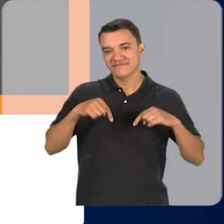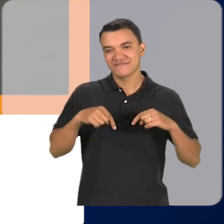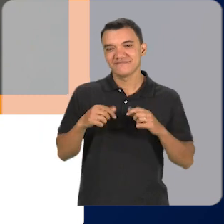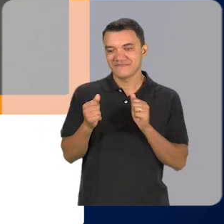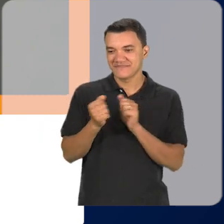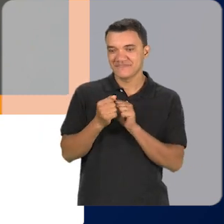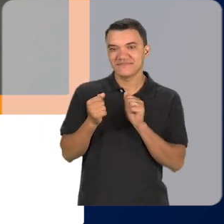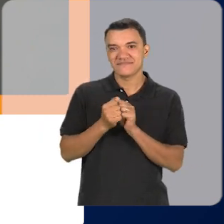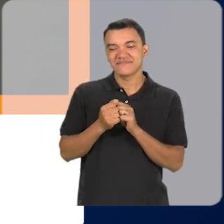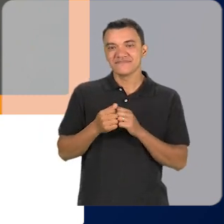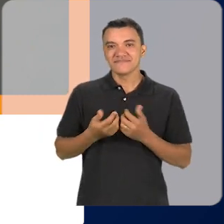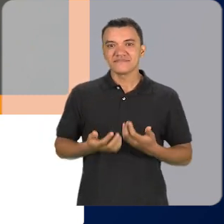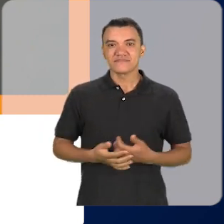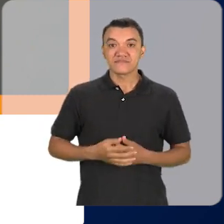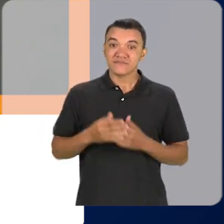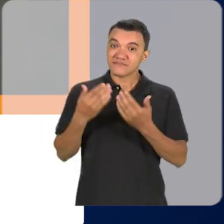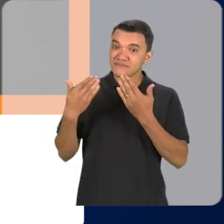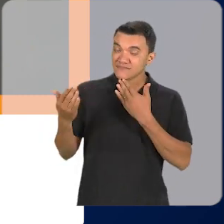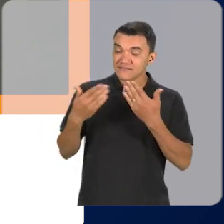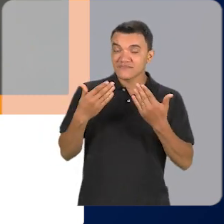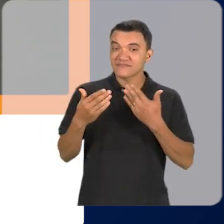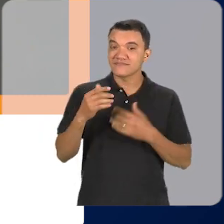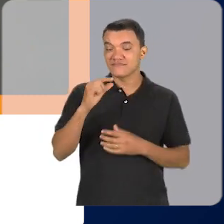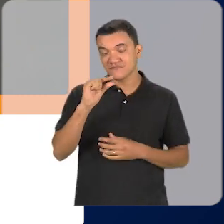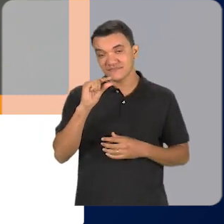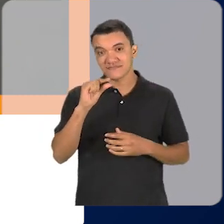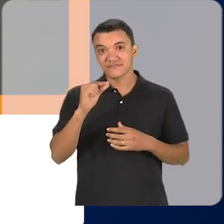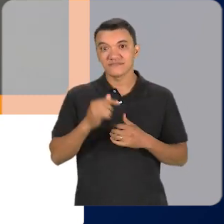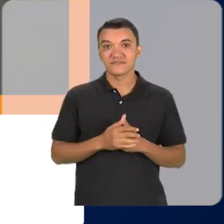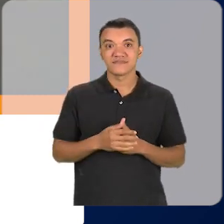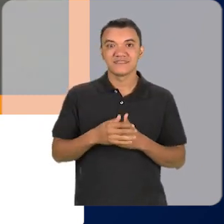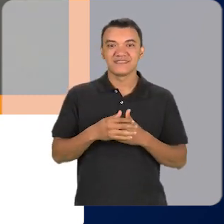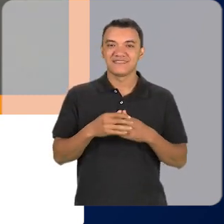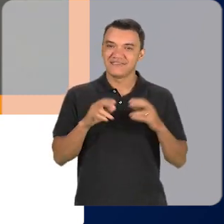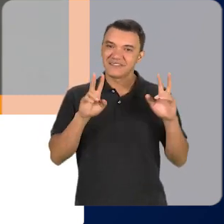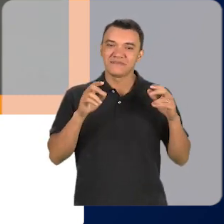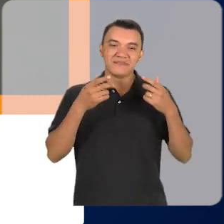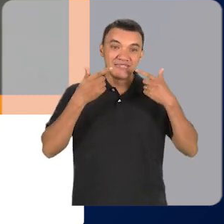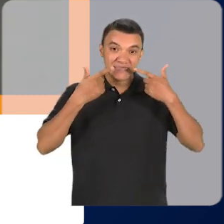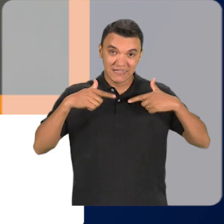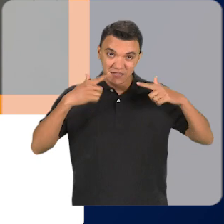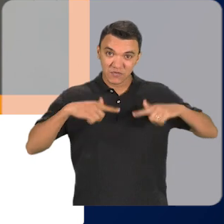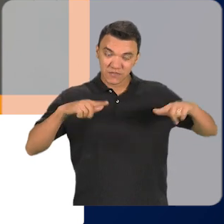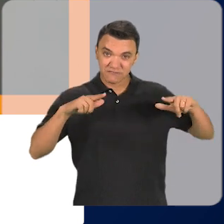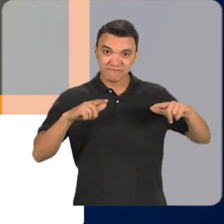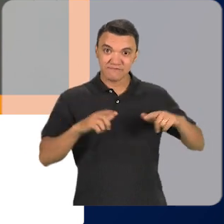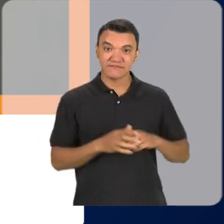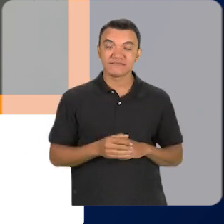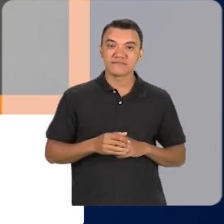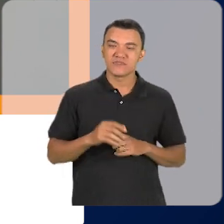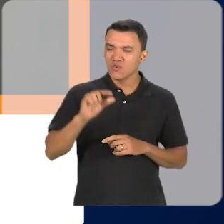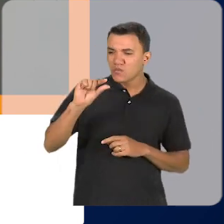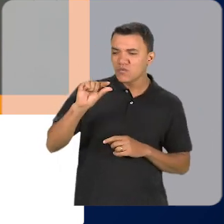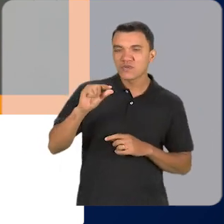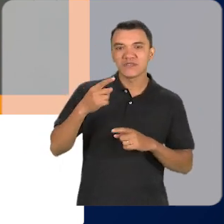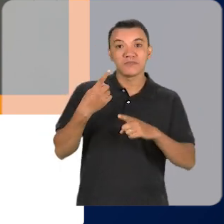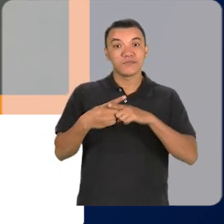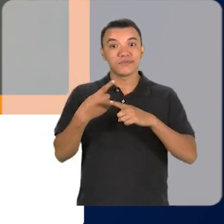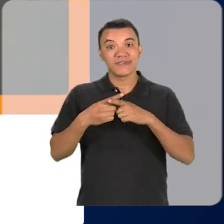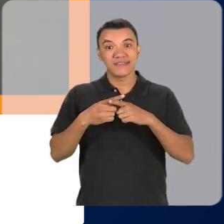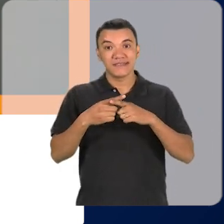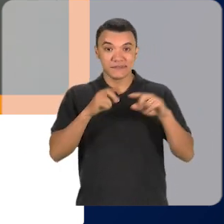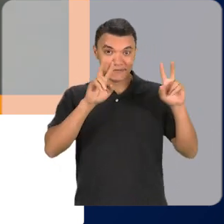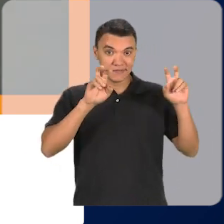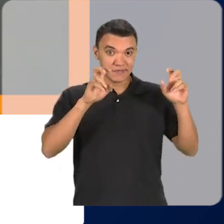com vocês, né, para conversarmos um pouquinho, né, sobre linguagem. Um pouquinho, porque falar sobre